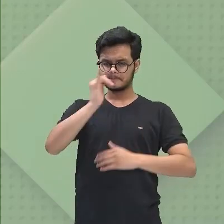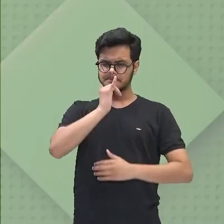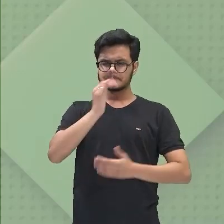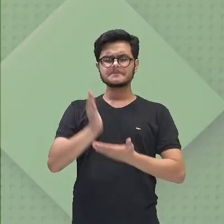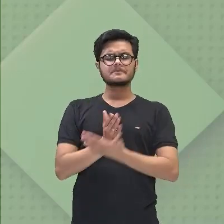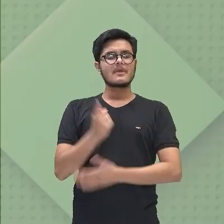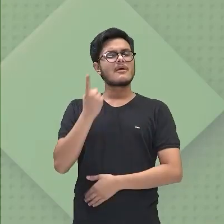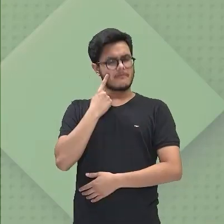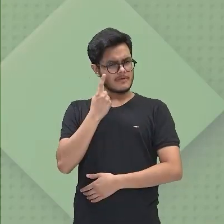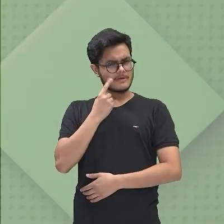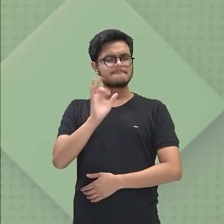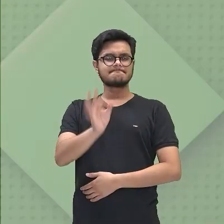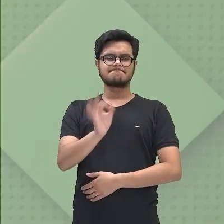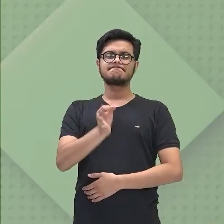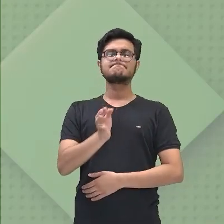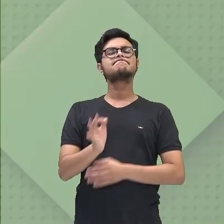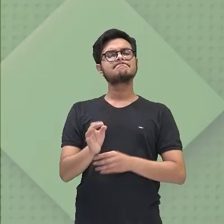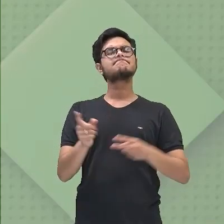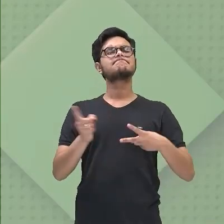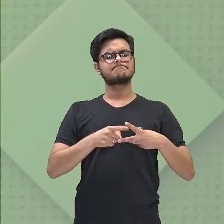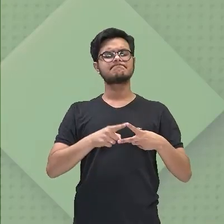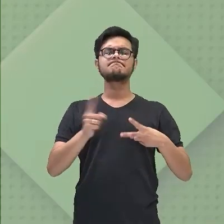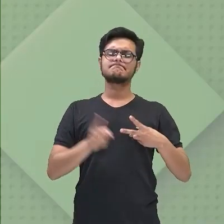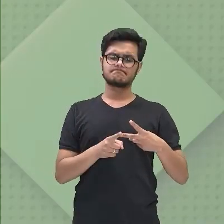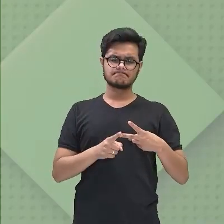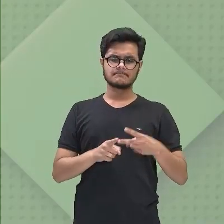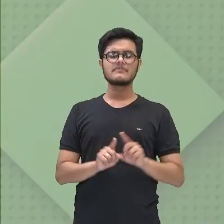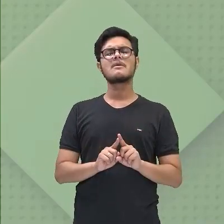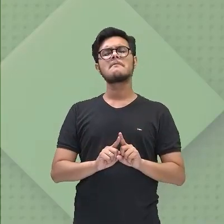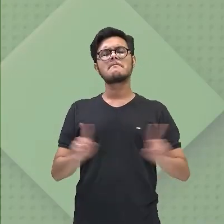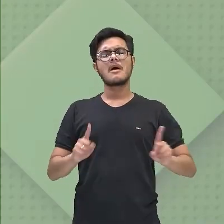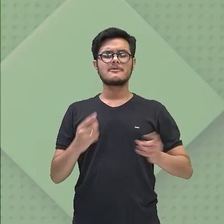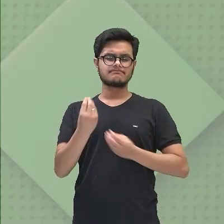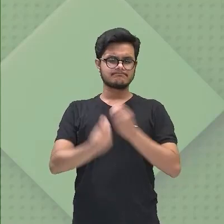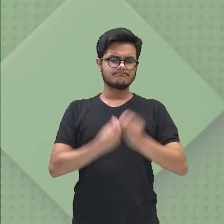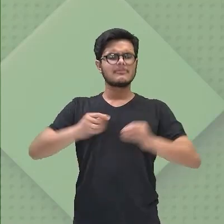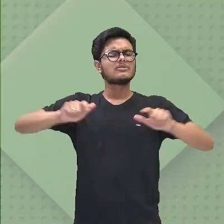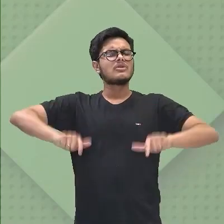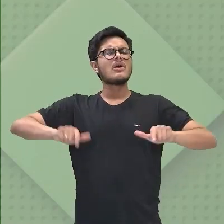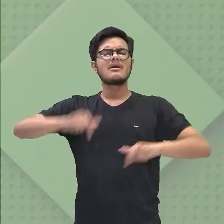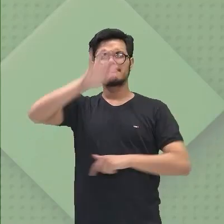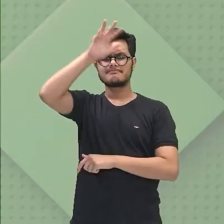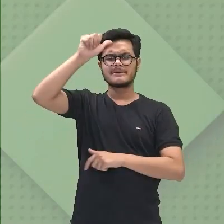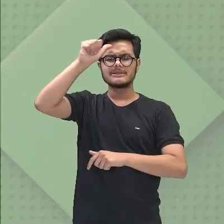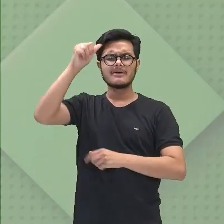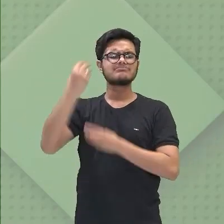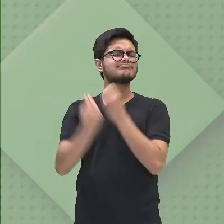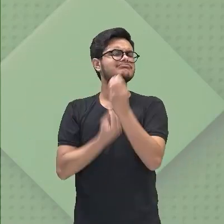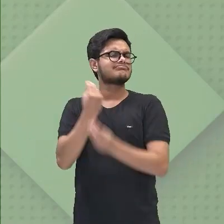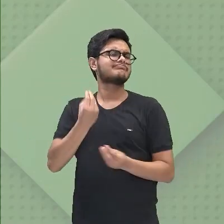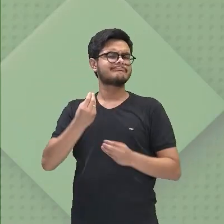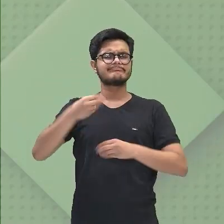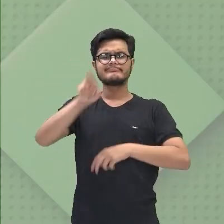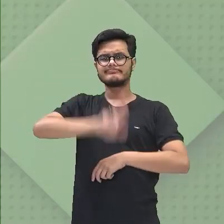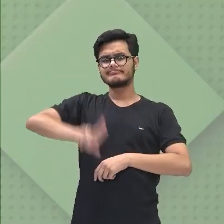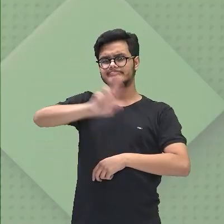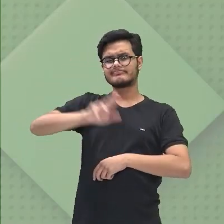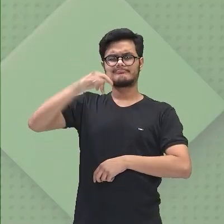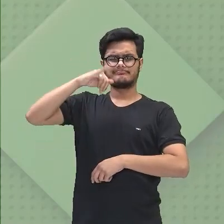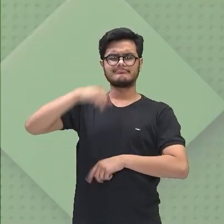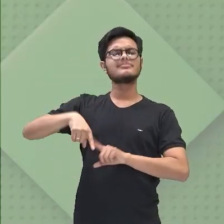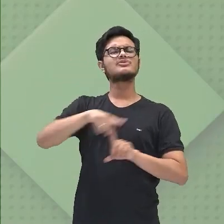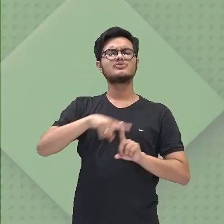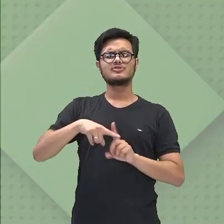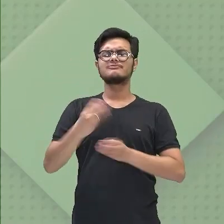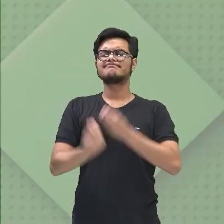né, de energia renováveis e não renováveis. E como é que fica aqui a nossa região? Quais os tipos de energia nós